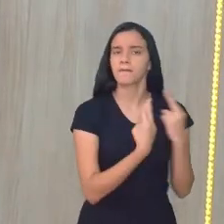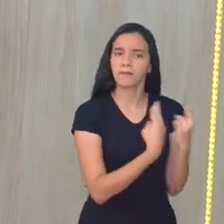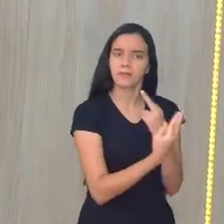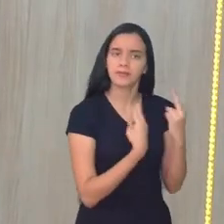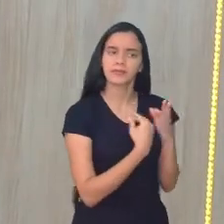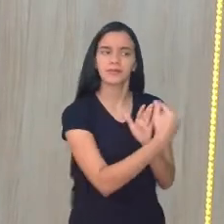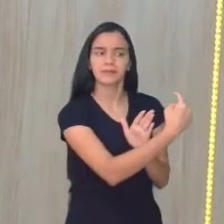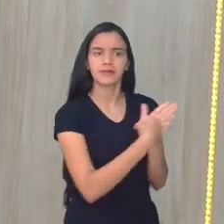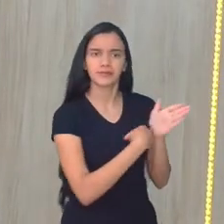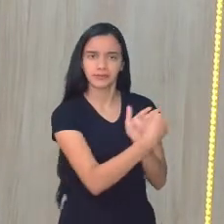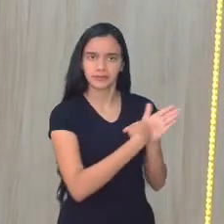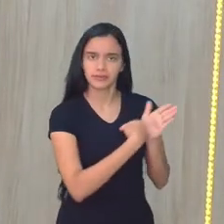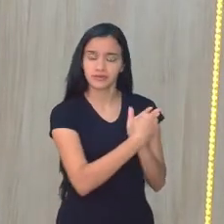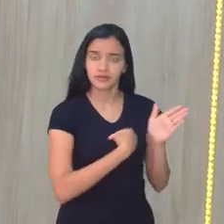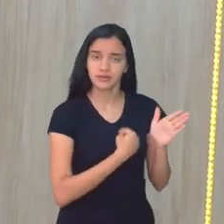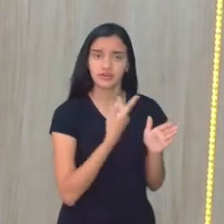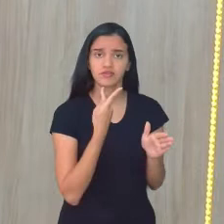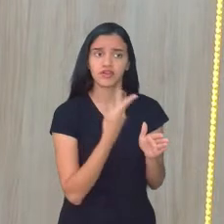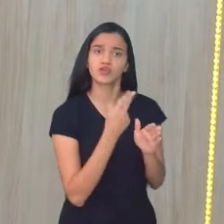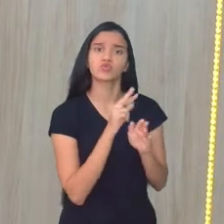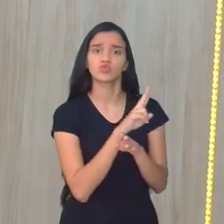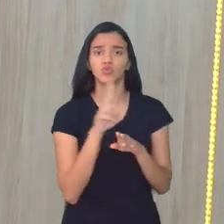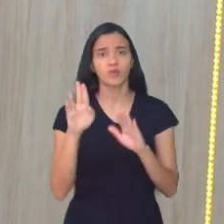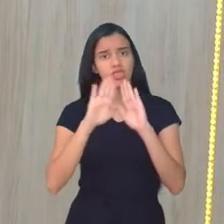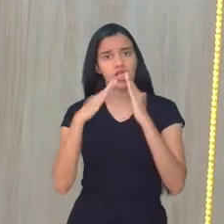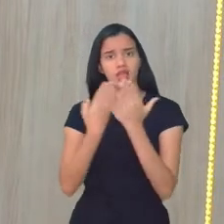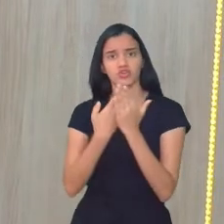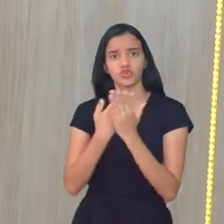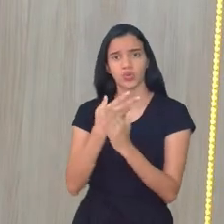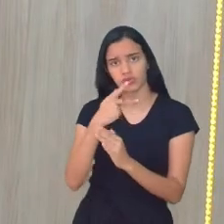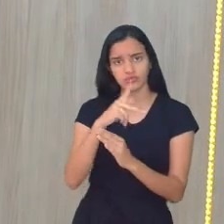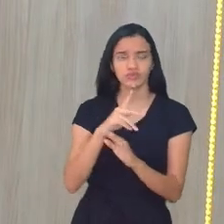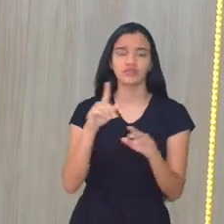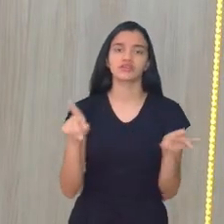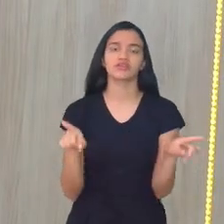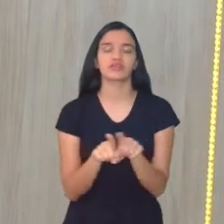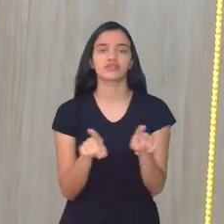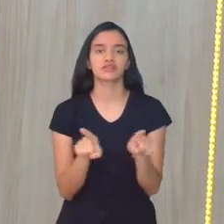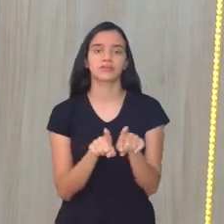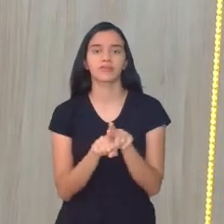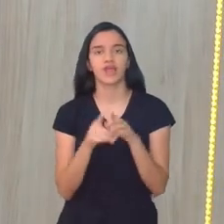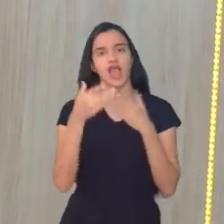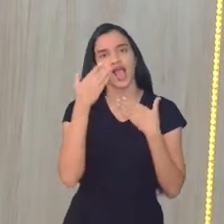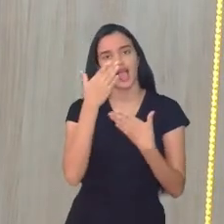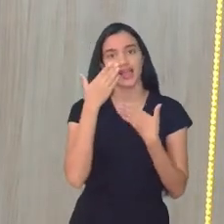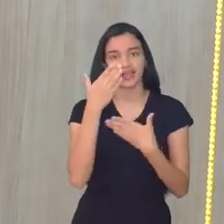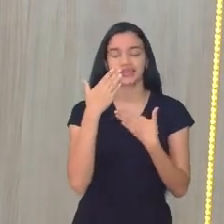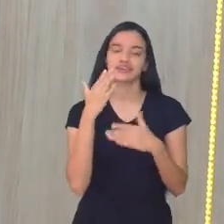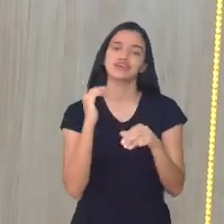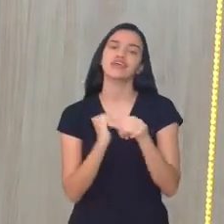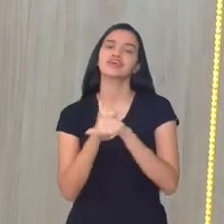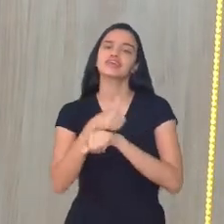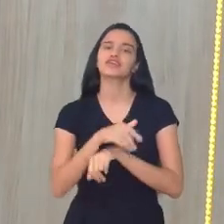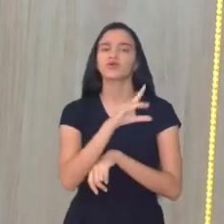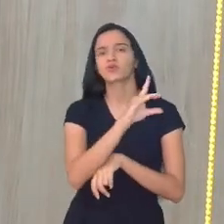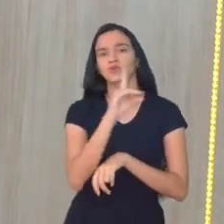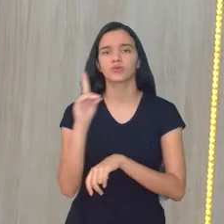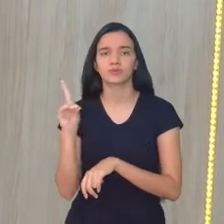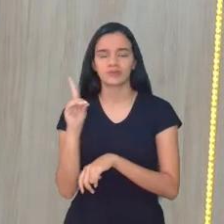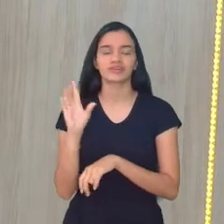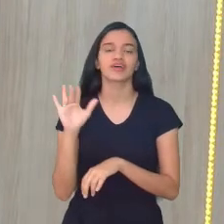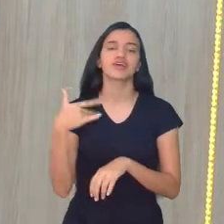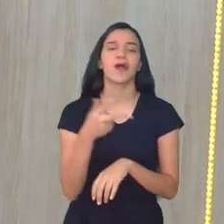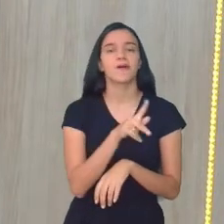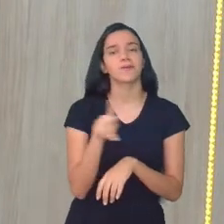fazendo perguntas, dizendo o nome da escola de vocês, para a gente poder aqui agradecer à gestão, coordenação,